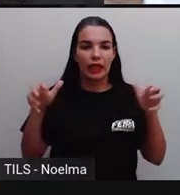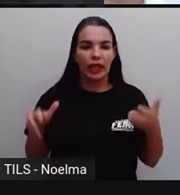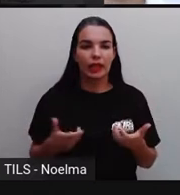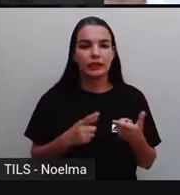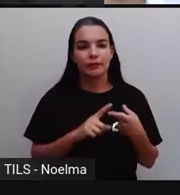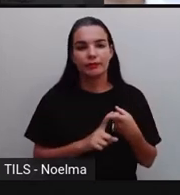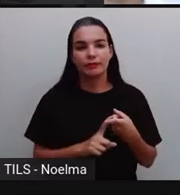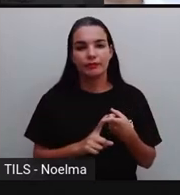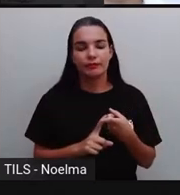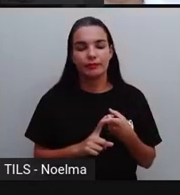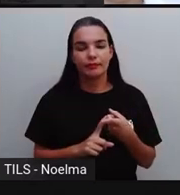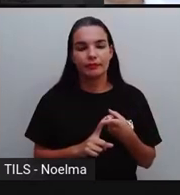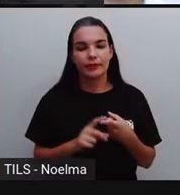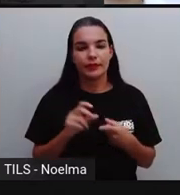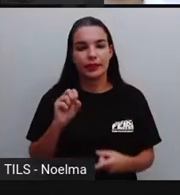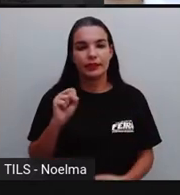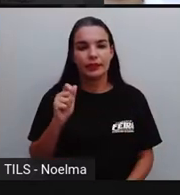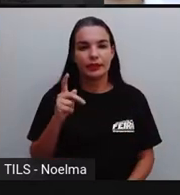Sapeca,